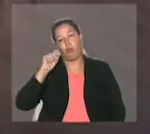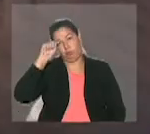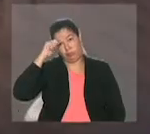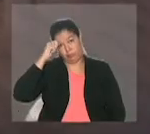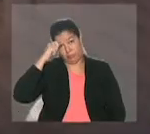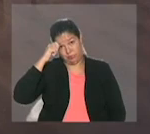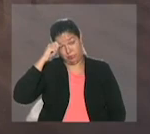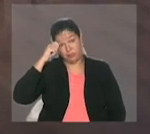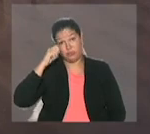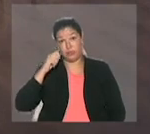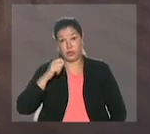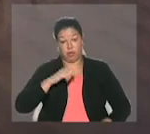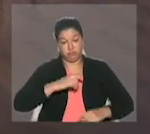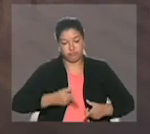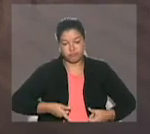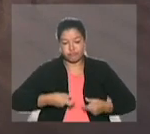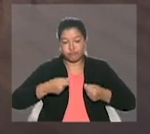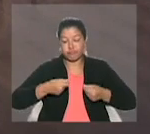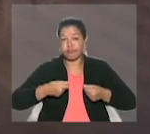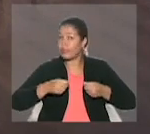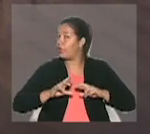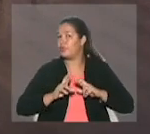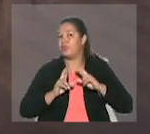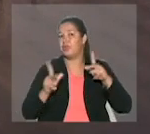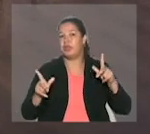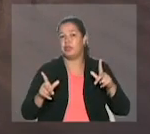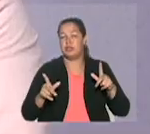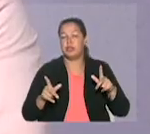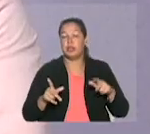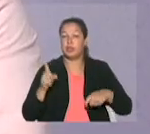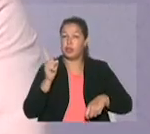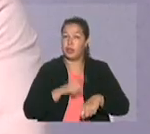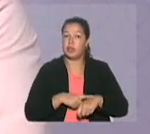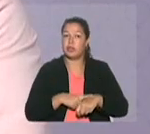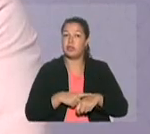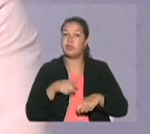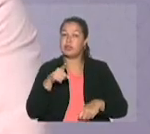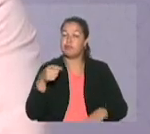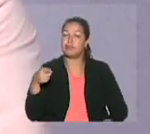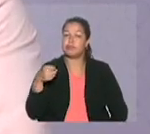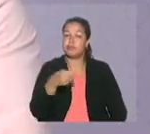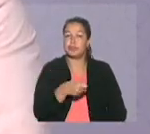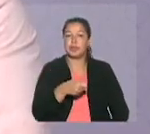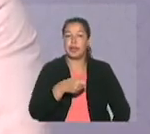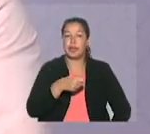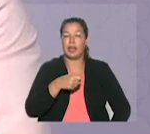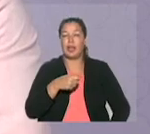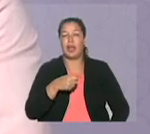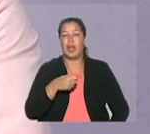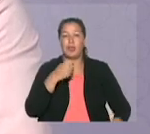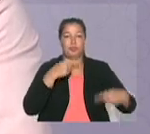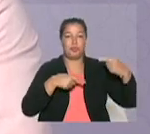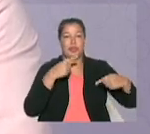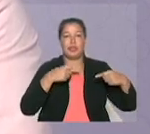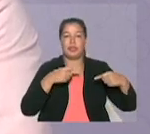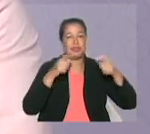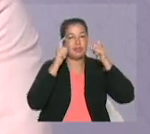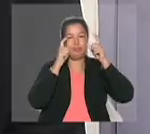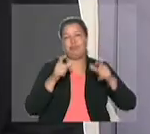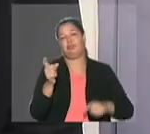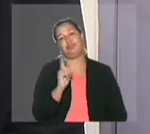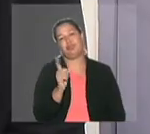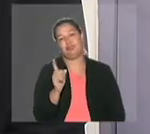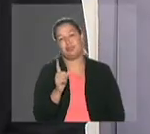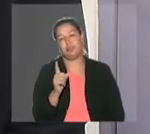diferente. Aí, na hora de você implementar uma política, você não leva isso em consideração. E